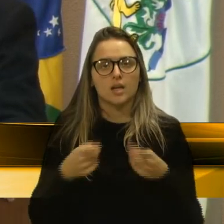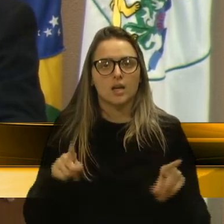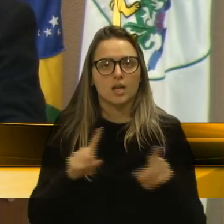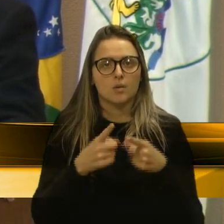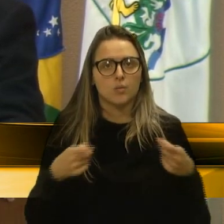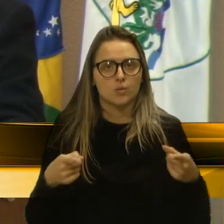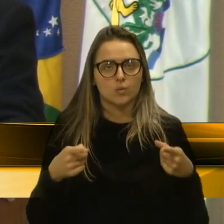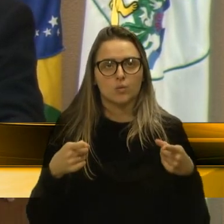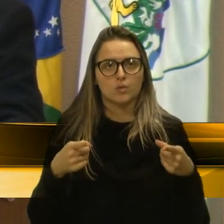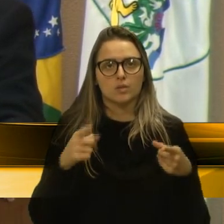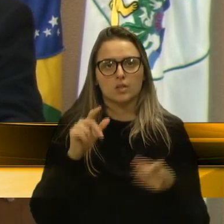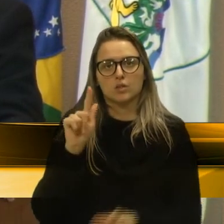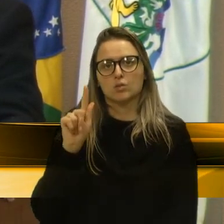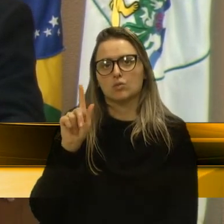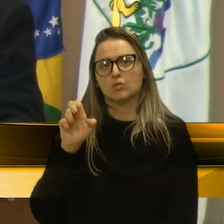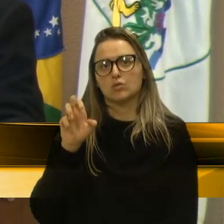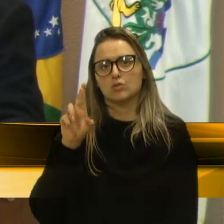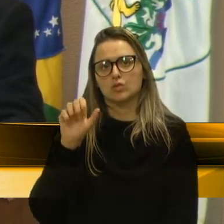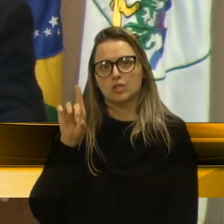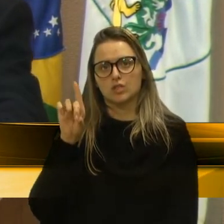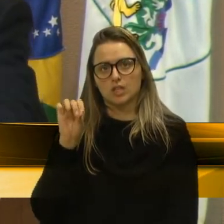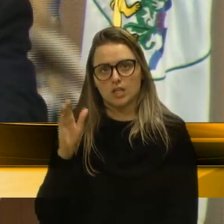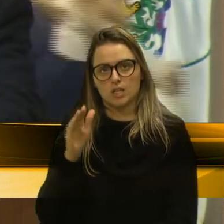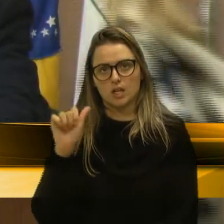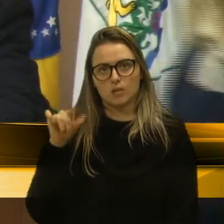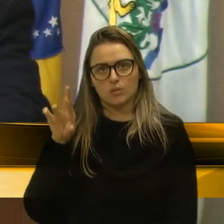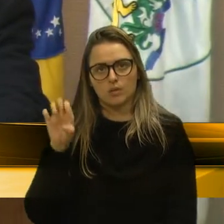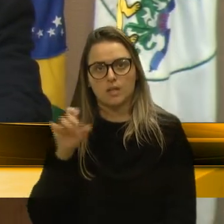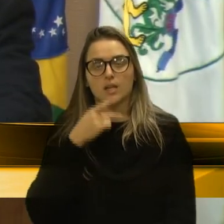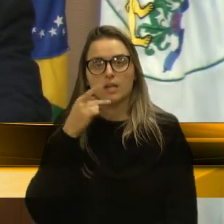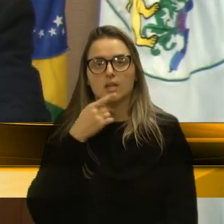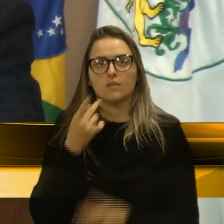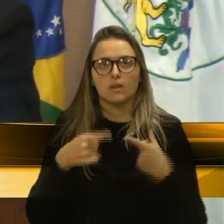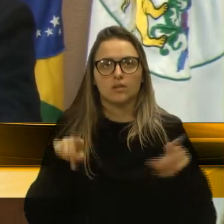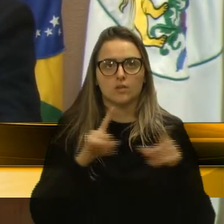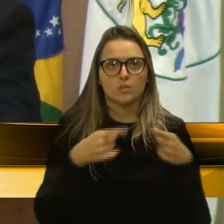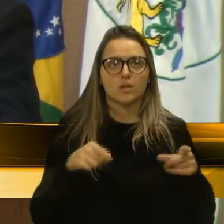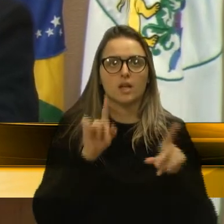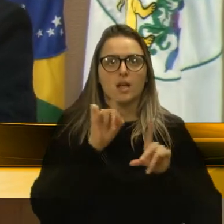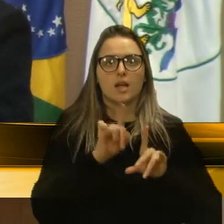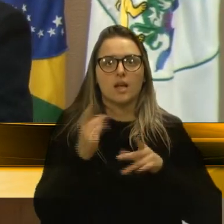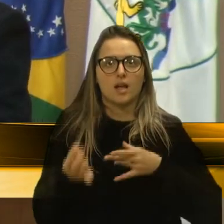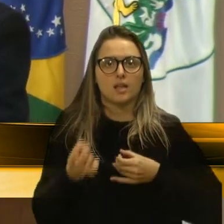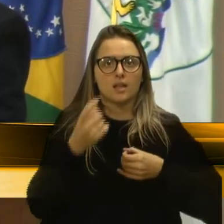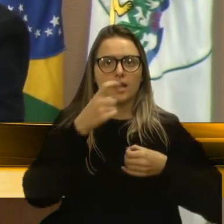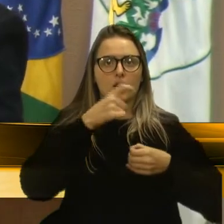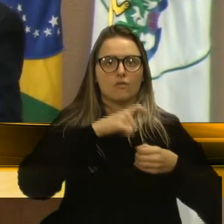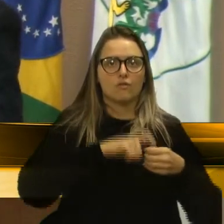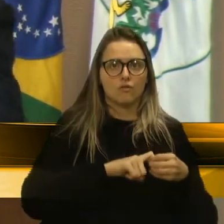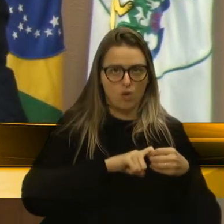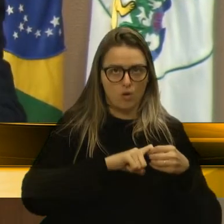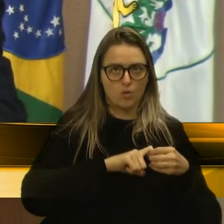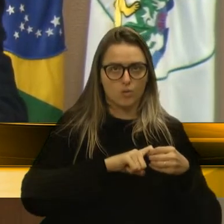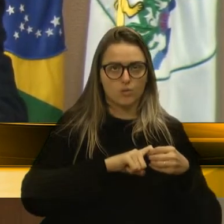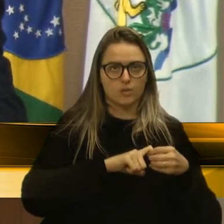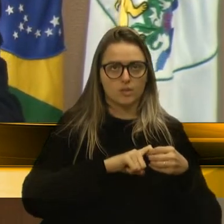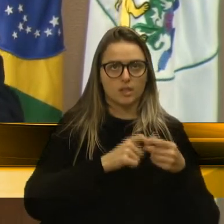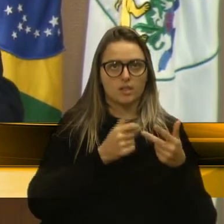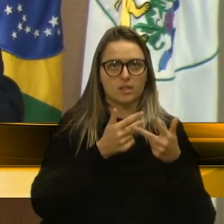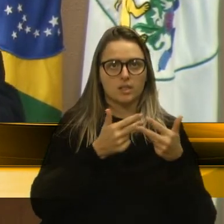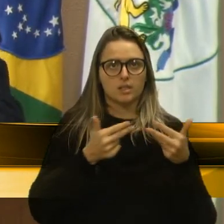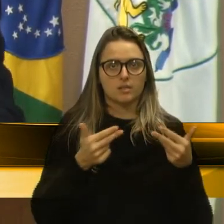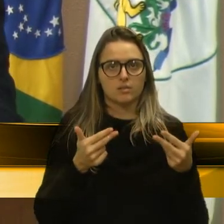Só que eu sempre lembro de uma canção da época da resistência,